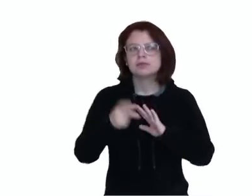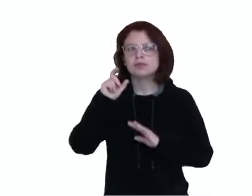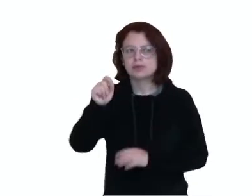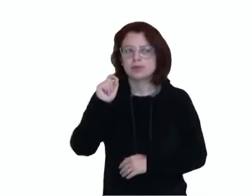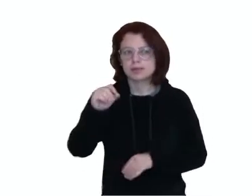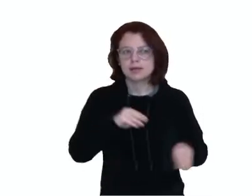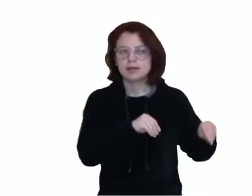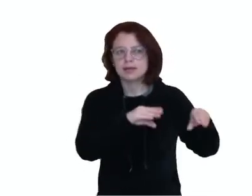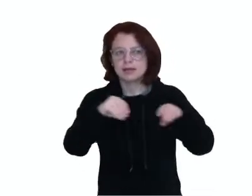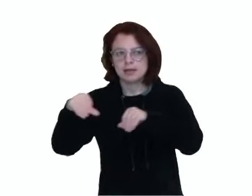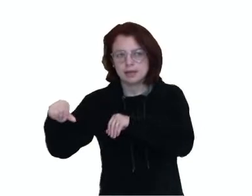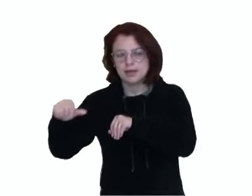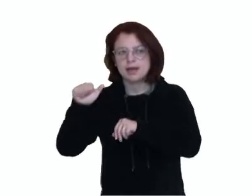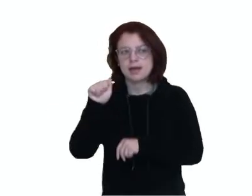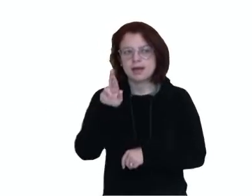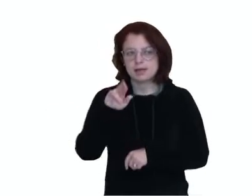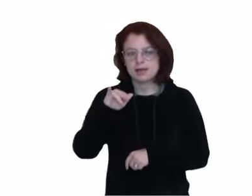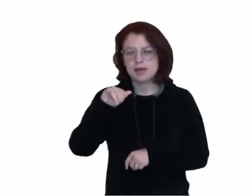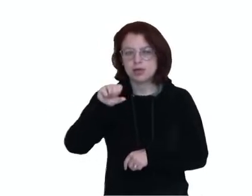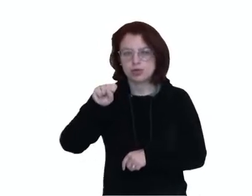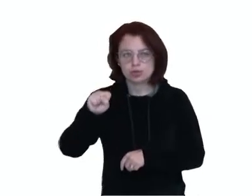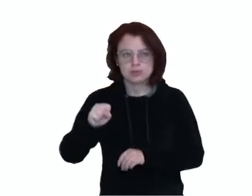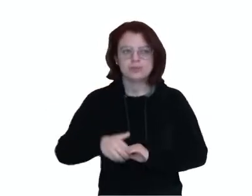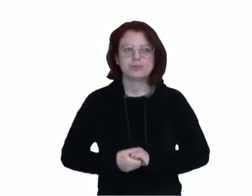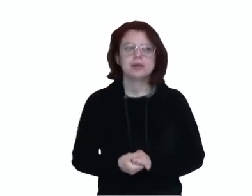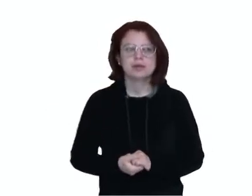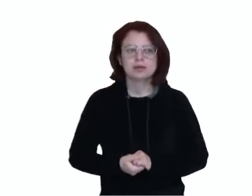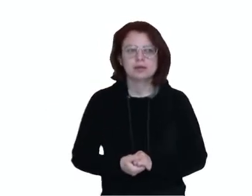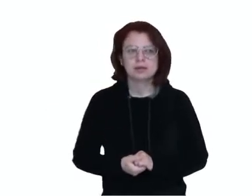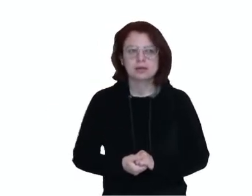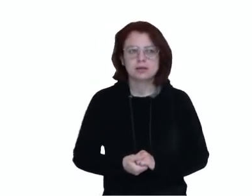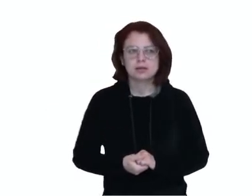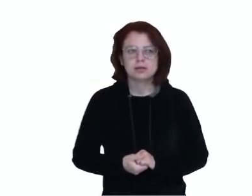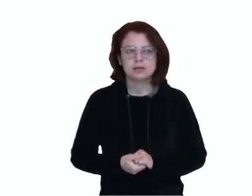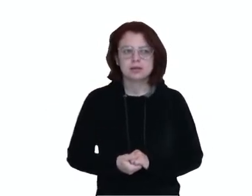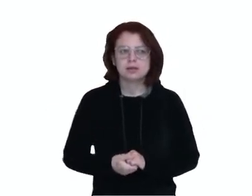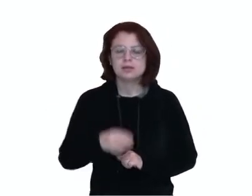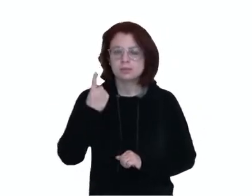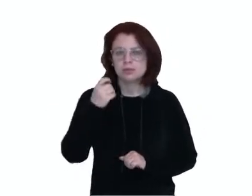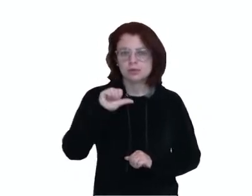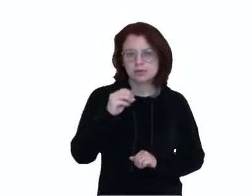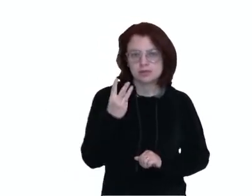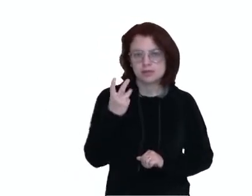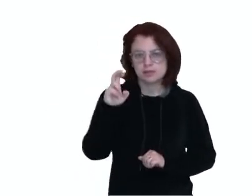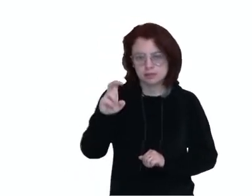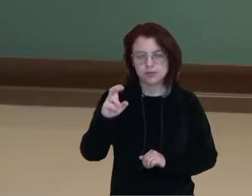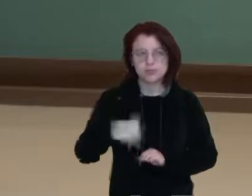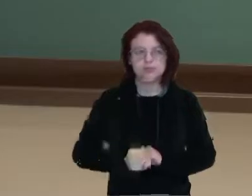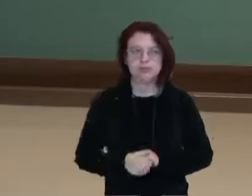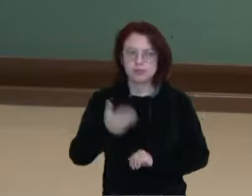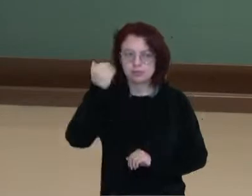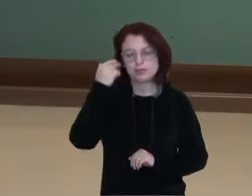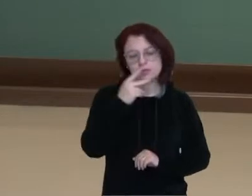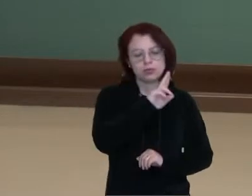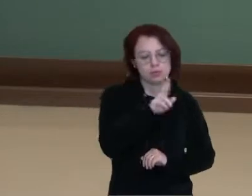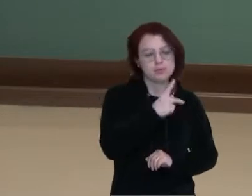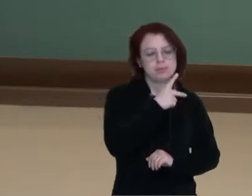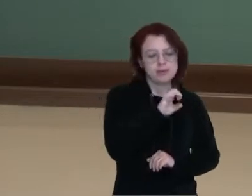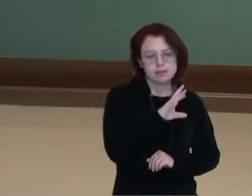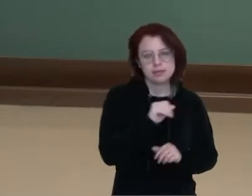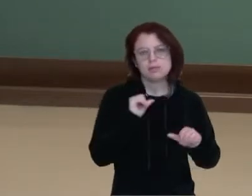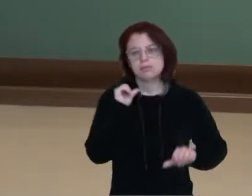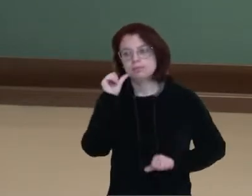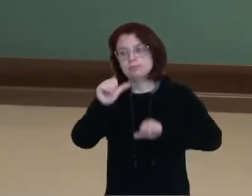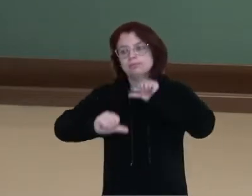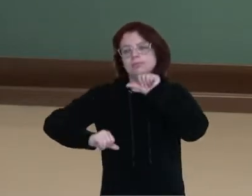é uma referência à etnia dos seus ancestrais. Só foi adotado oficialmente em 1935. Viu que bacana? Então eles se chamavam persa. Em